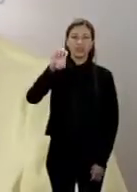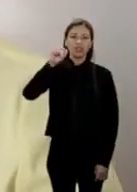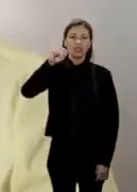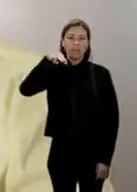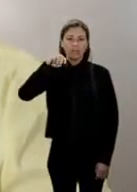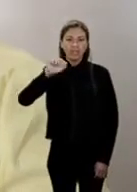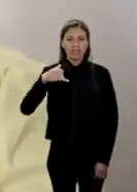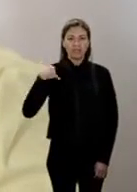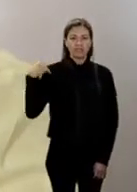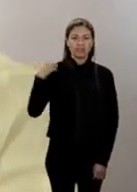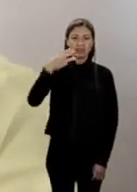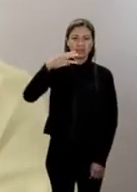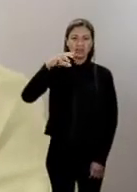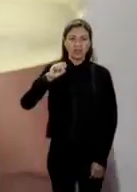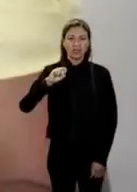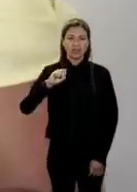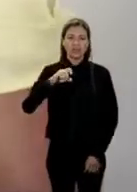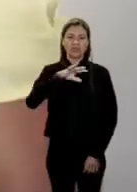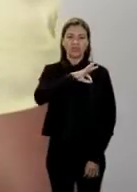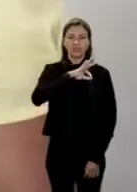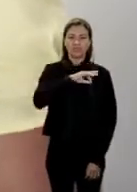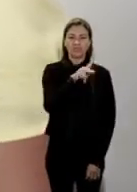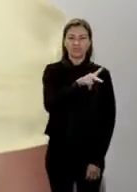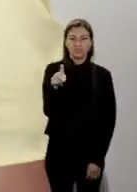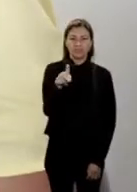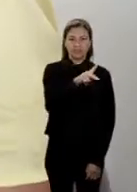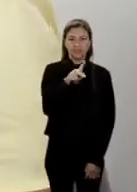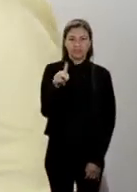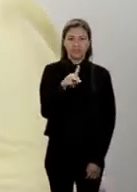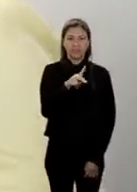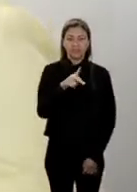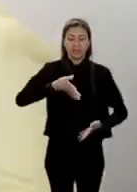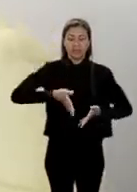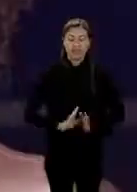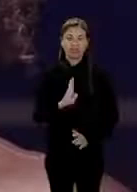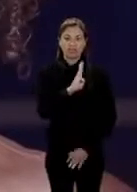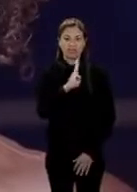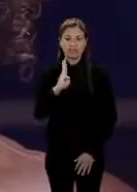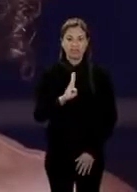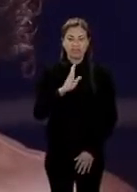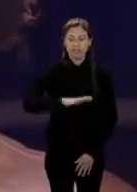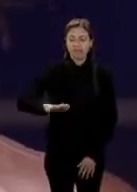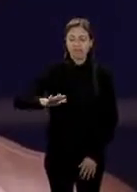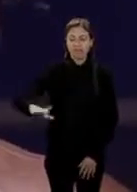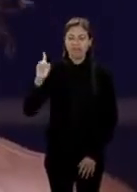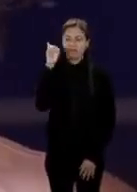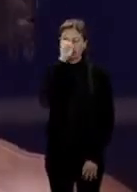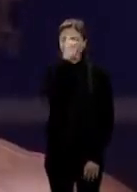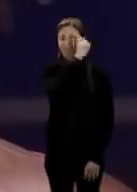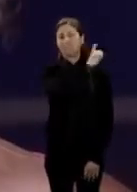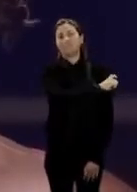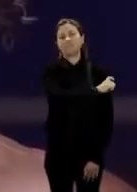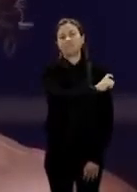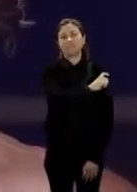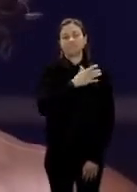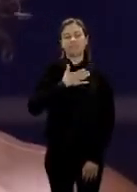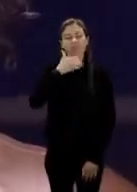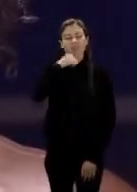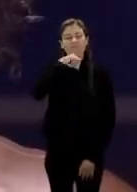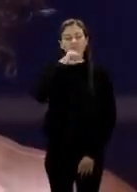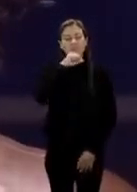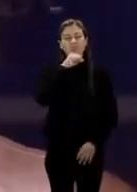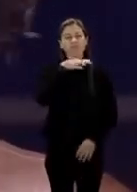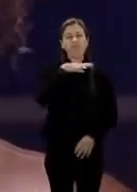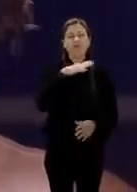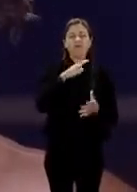Meu nome é Esmênia Miranda, tenho 38 anos, sou policial e professora. Nasci em Bacabal e a minha infância não foi muito fácil. Minha